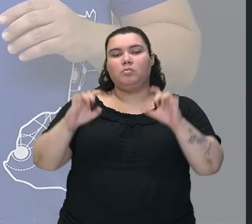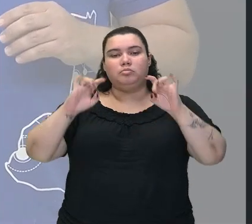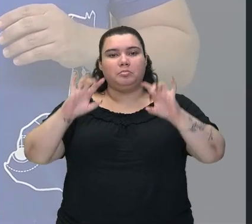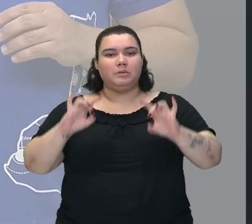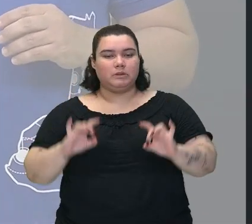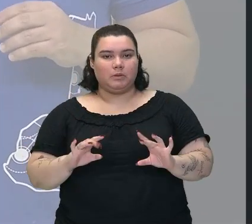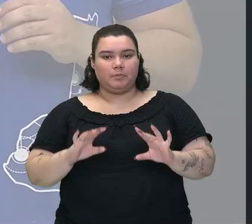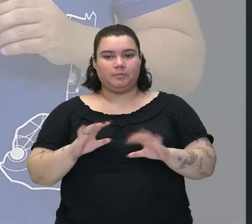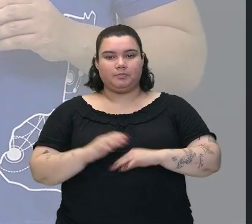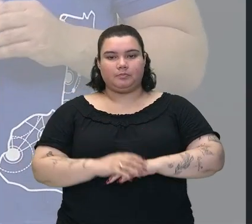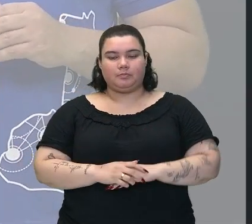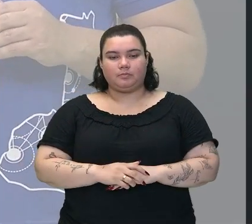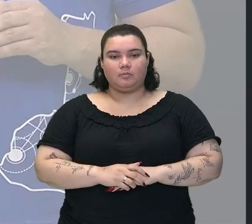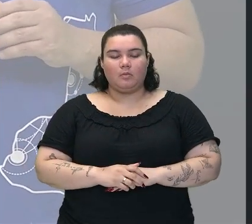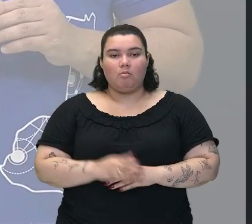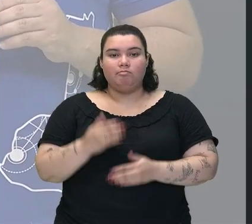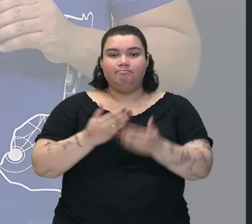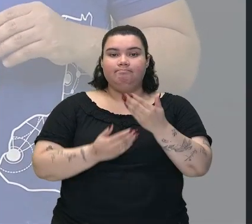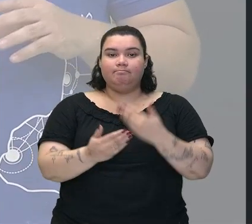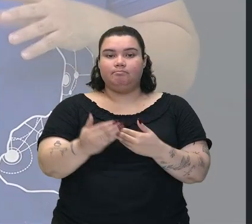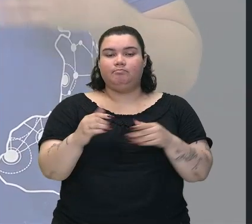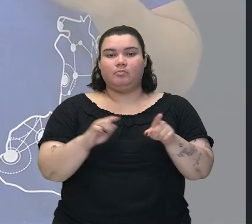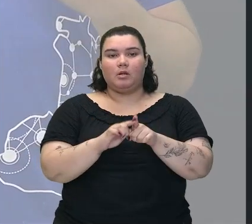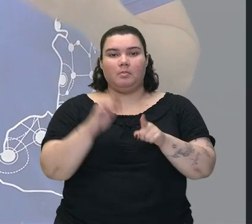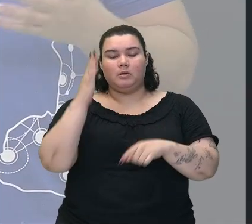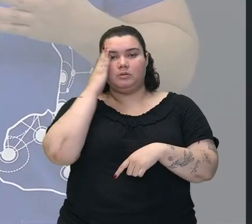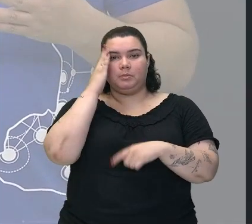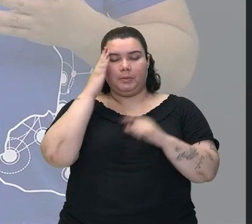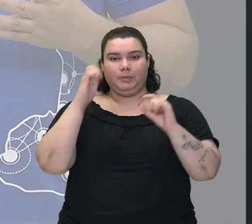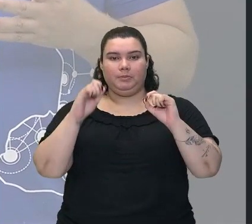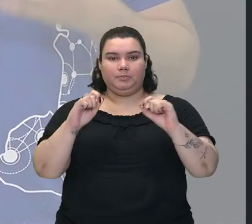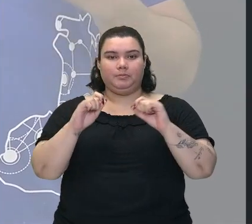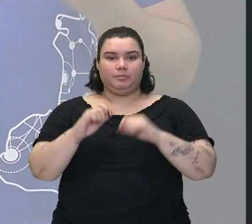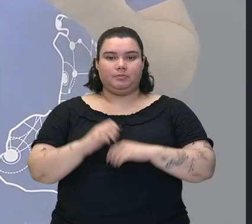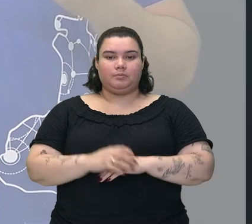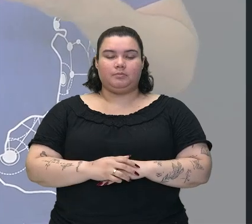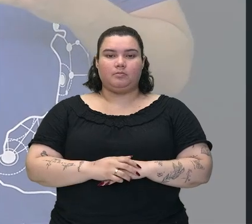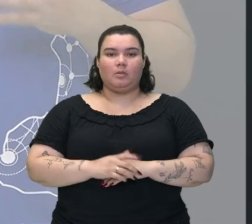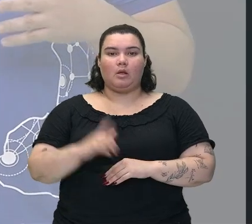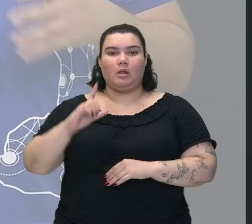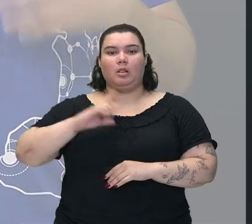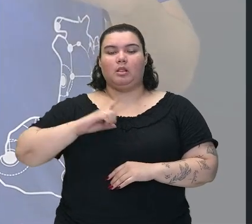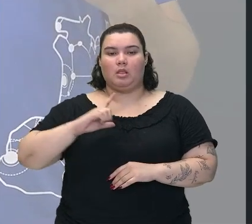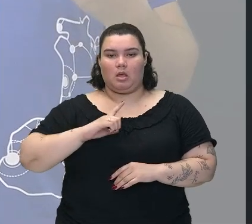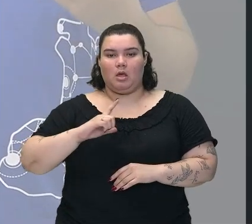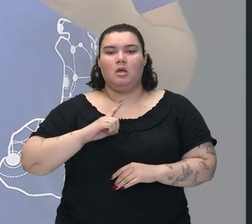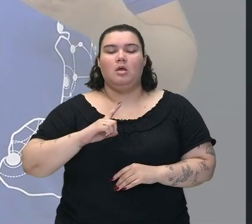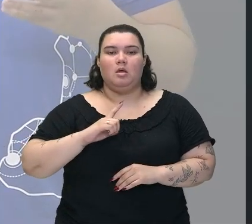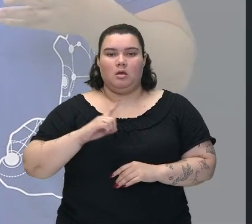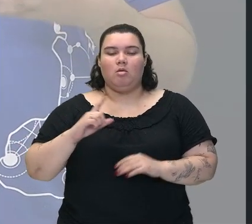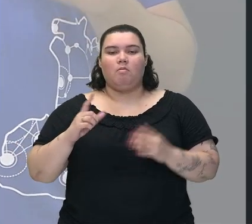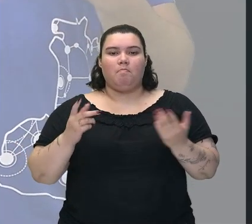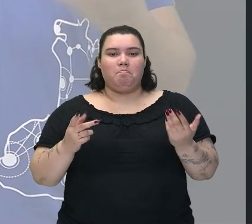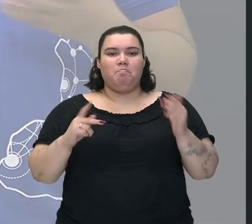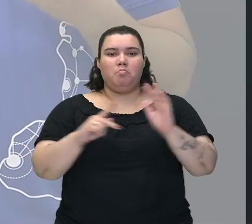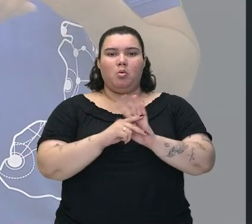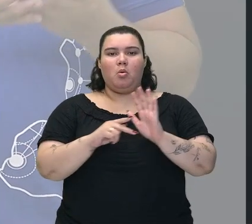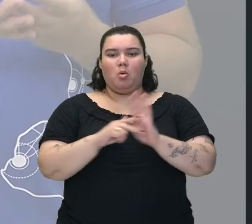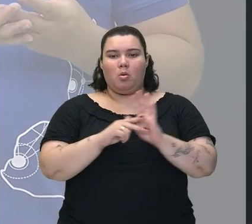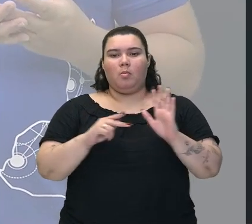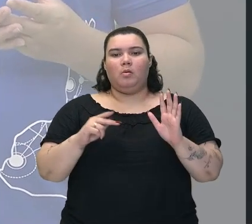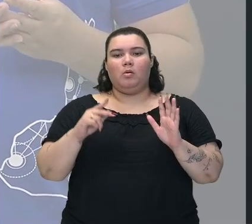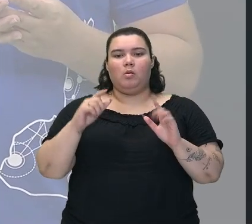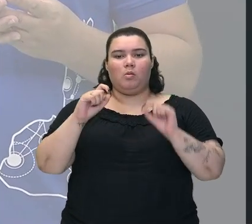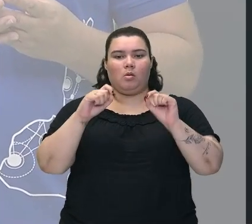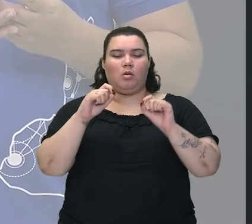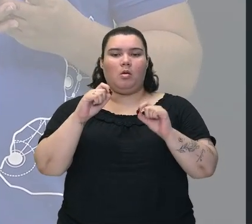período. Além disso, é importante salientar que nós tivemos poder, certo? Tivemos riquezas concentradas nas mãos